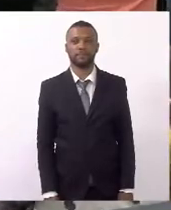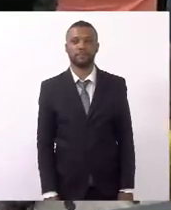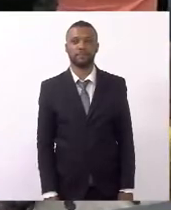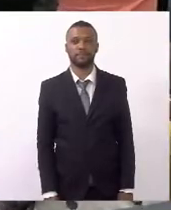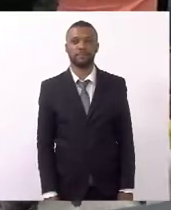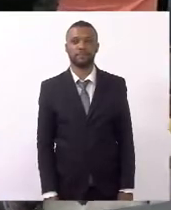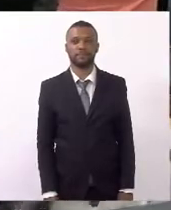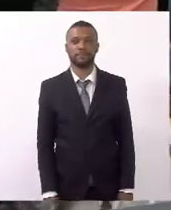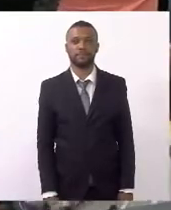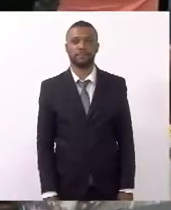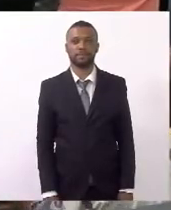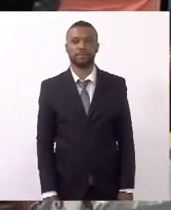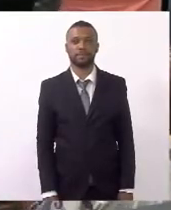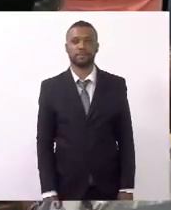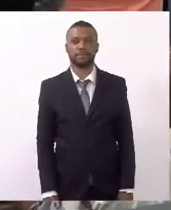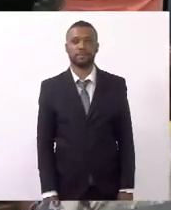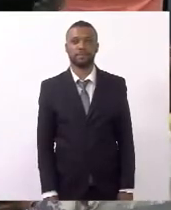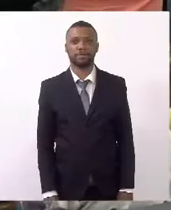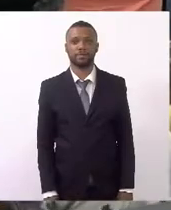E aí